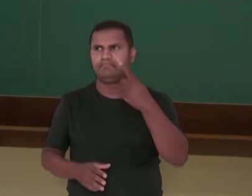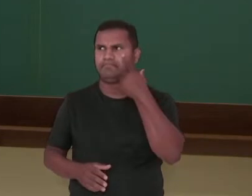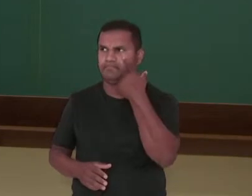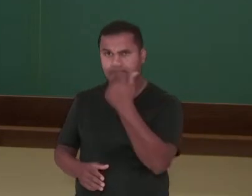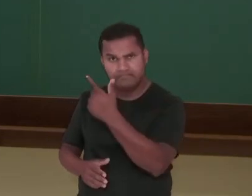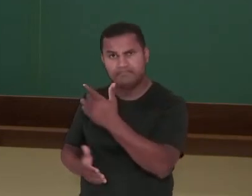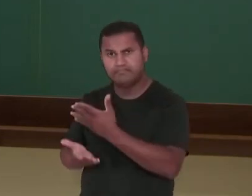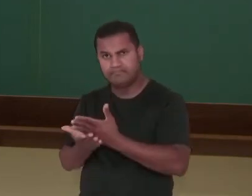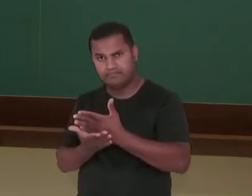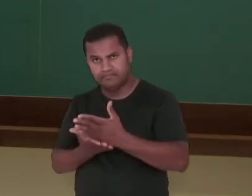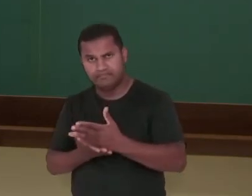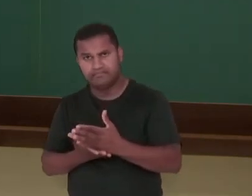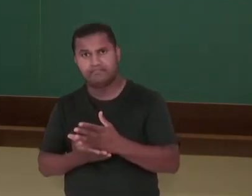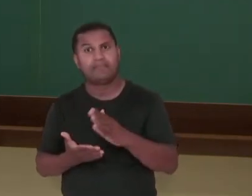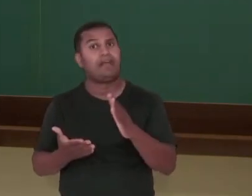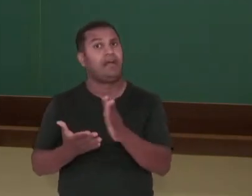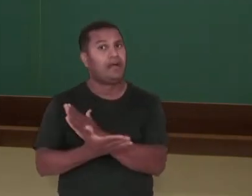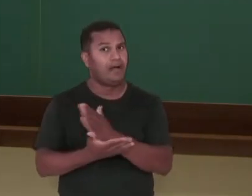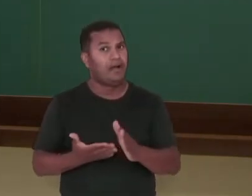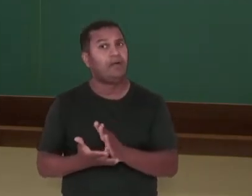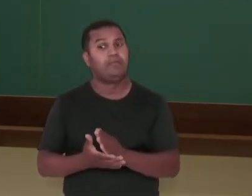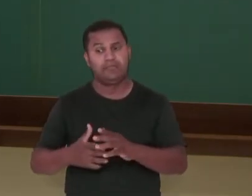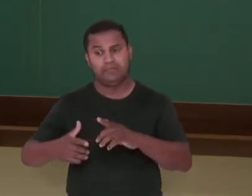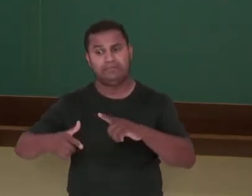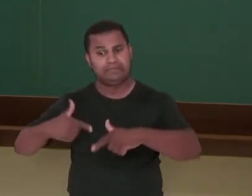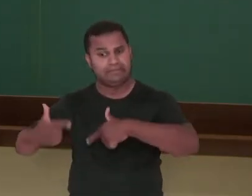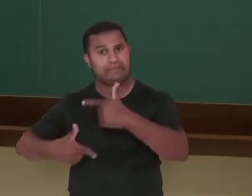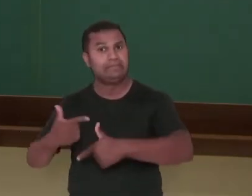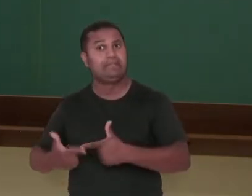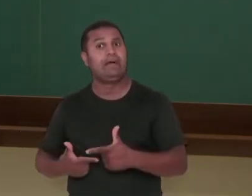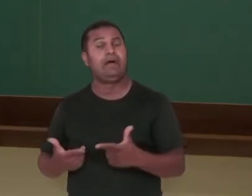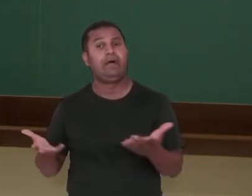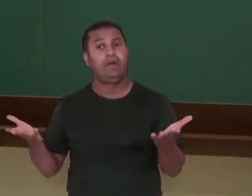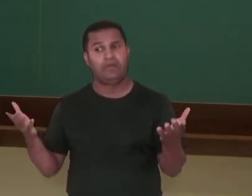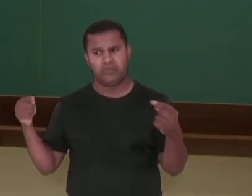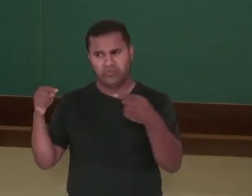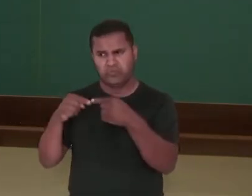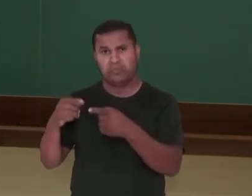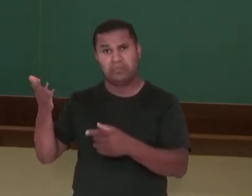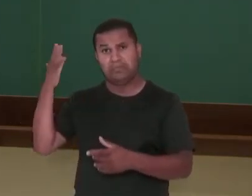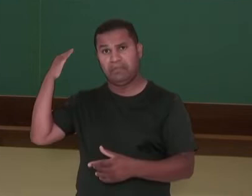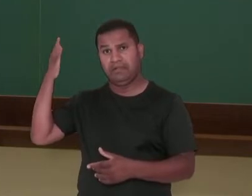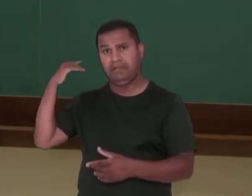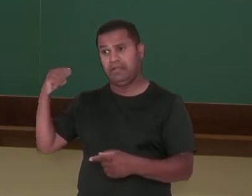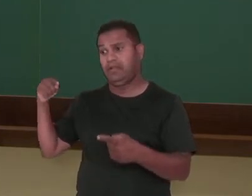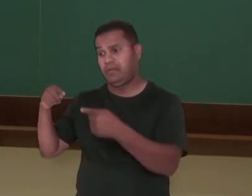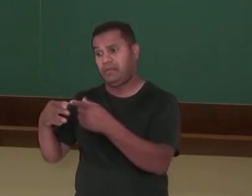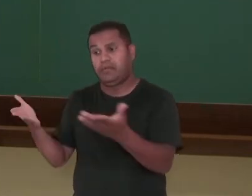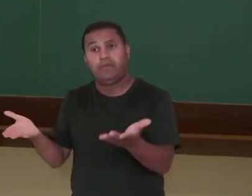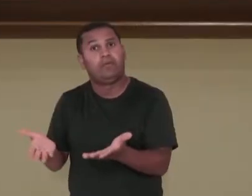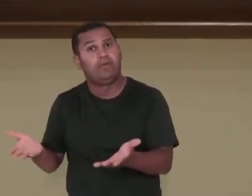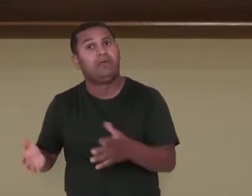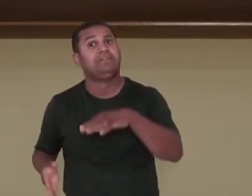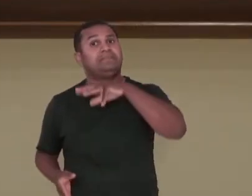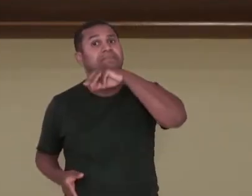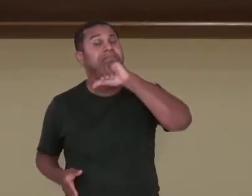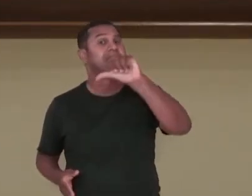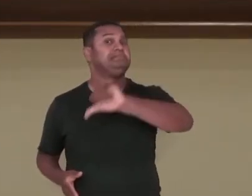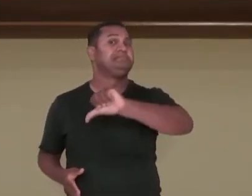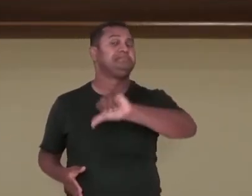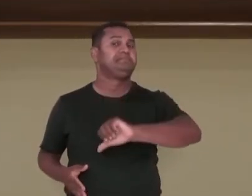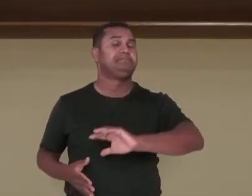bastante ilegalidade, perto do modo como nós conceituamos as leis trabalhistas hoje. E a gente vai ver que apesar